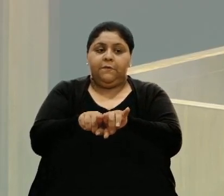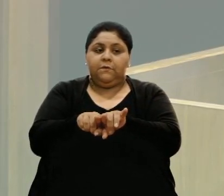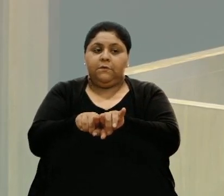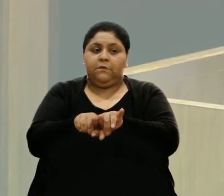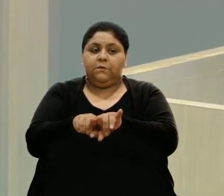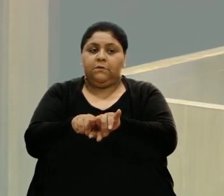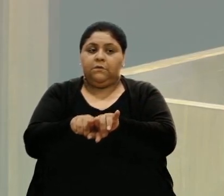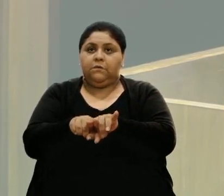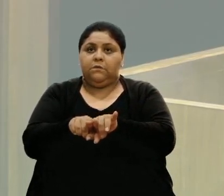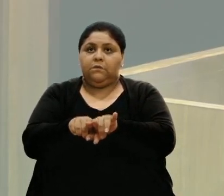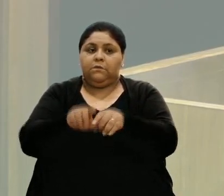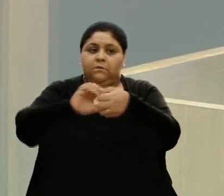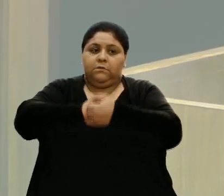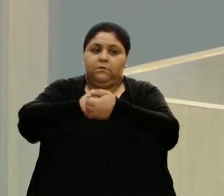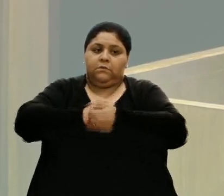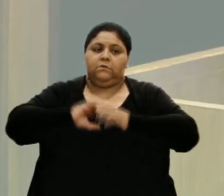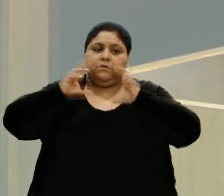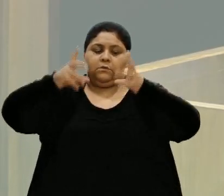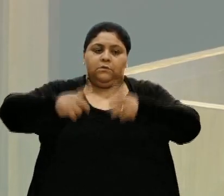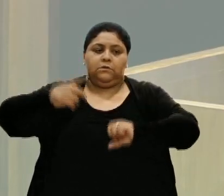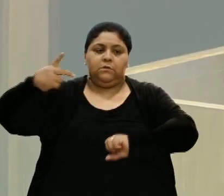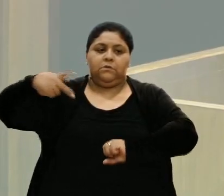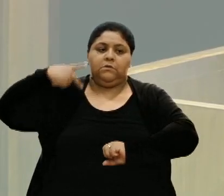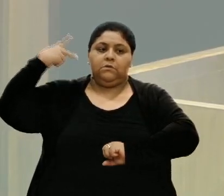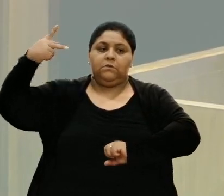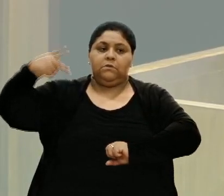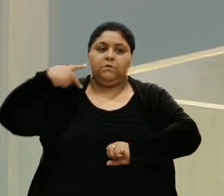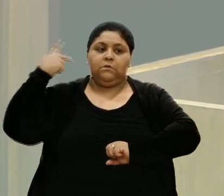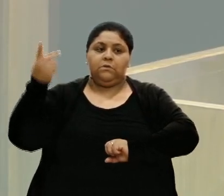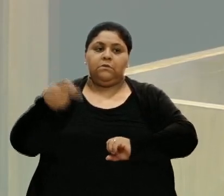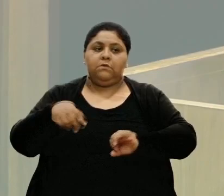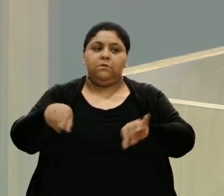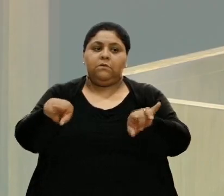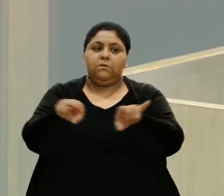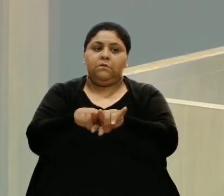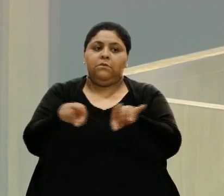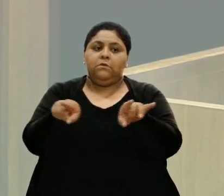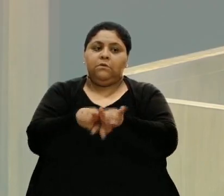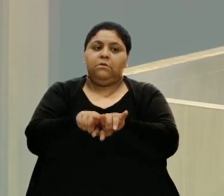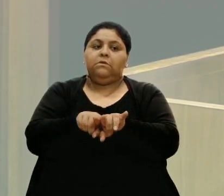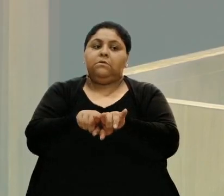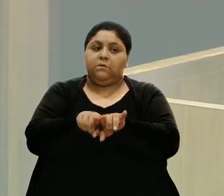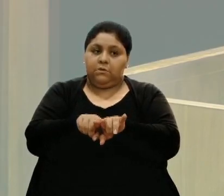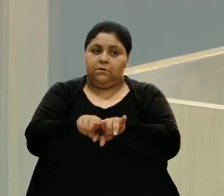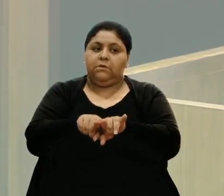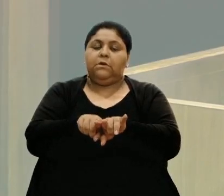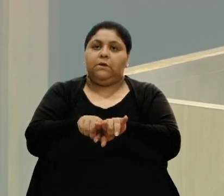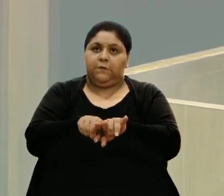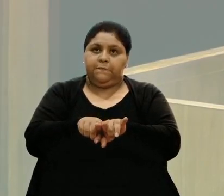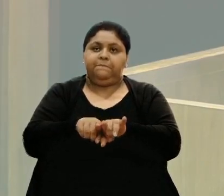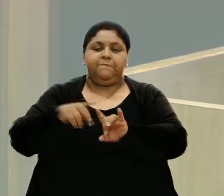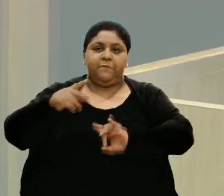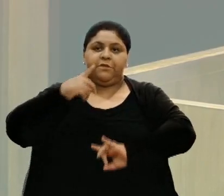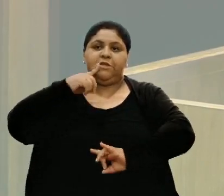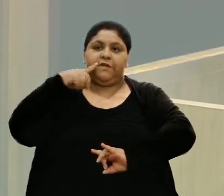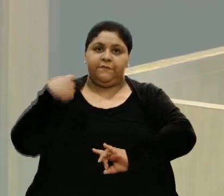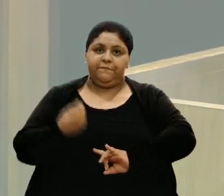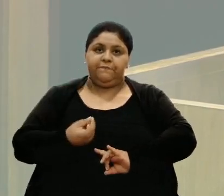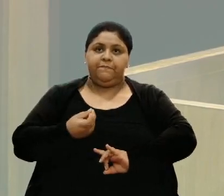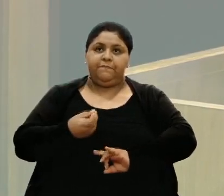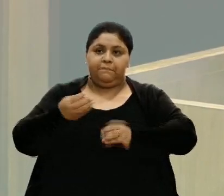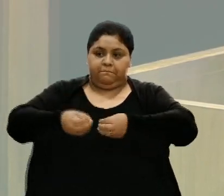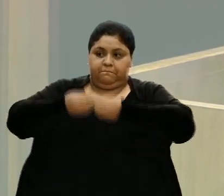saudar também a todos os vereadores aqui presentes, de forma especial a vereadora Gladys, que cedeu